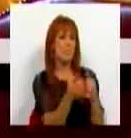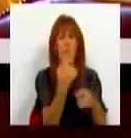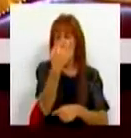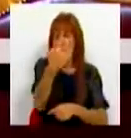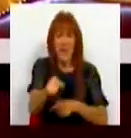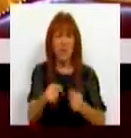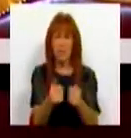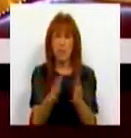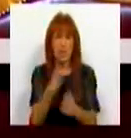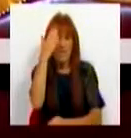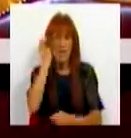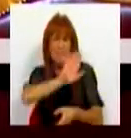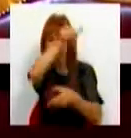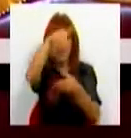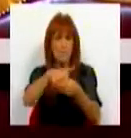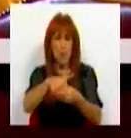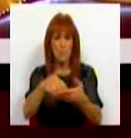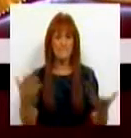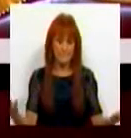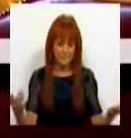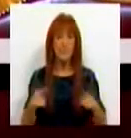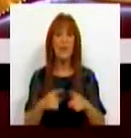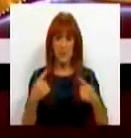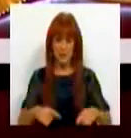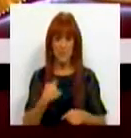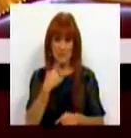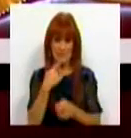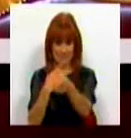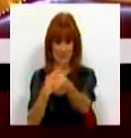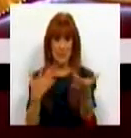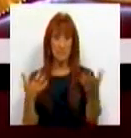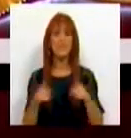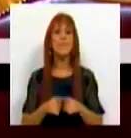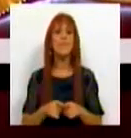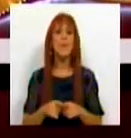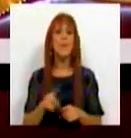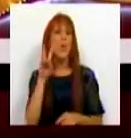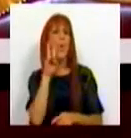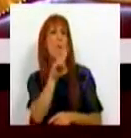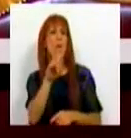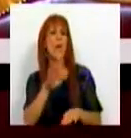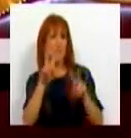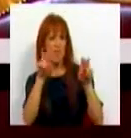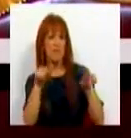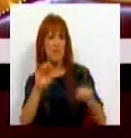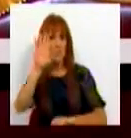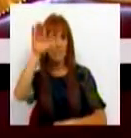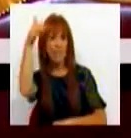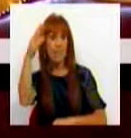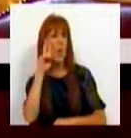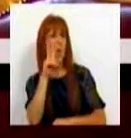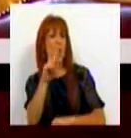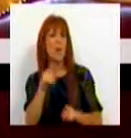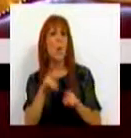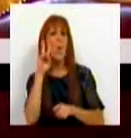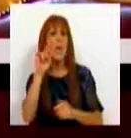negação de toda a perspectiva inclusiva. Temos, como referiu, como olhar sobre este assunto, em primeiro olhar,